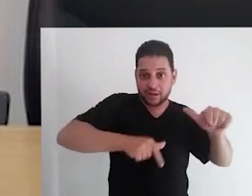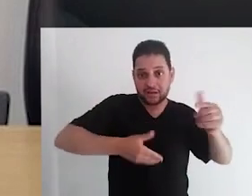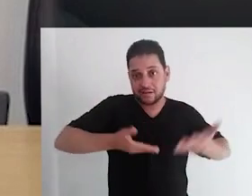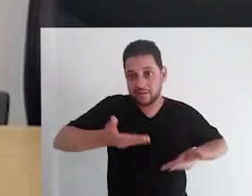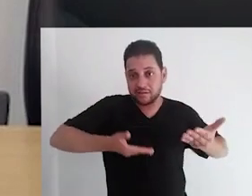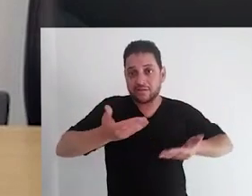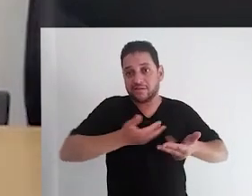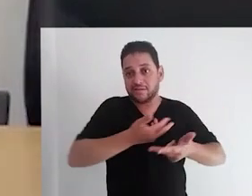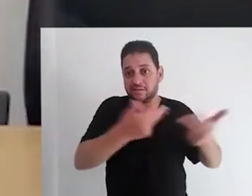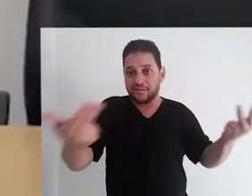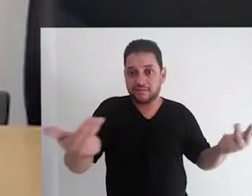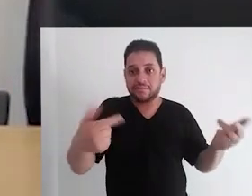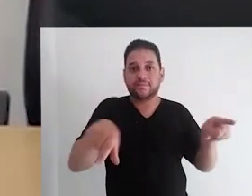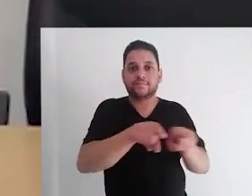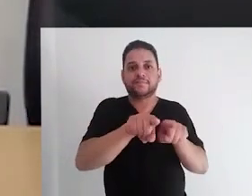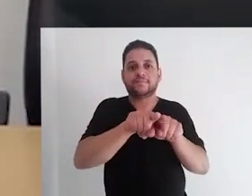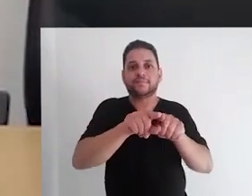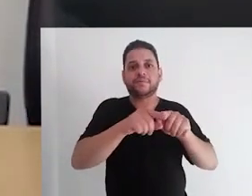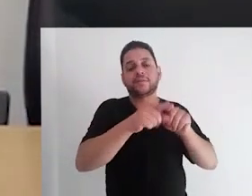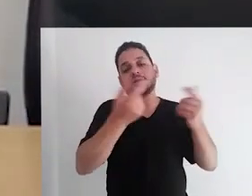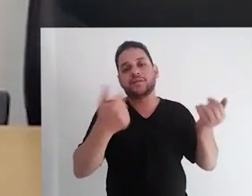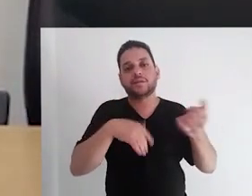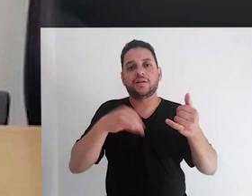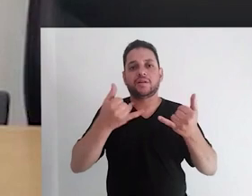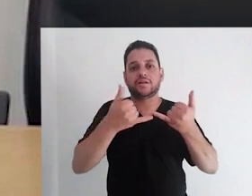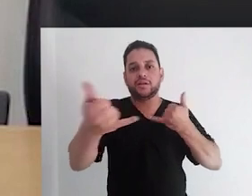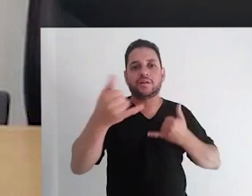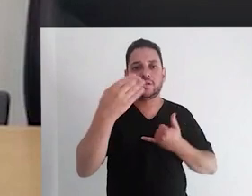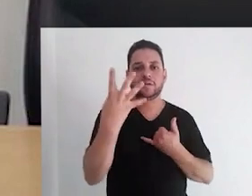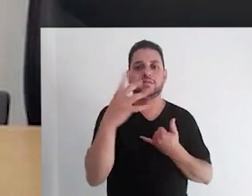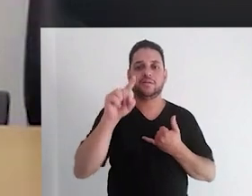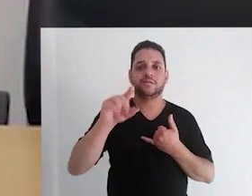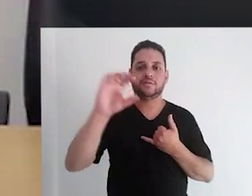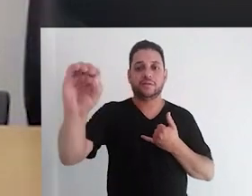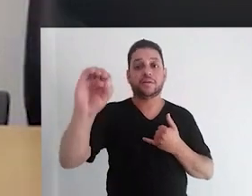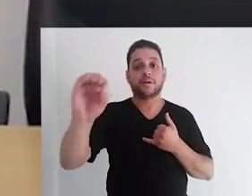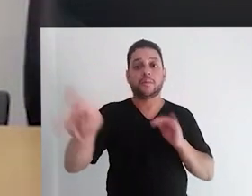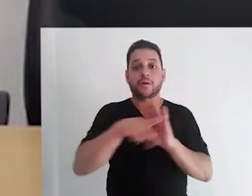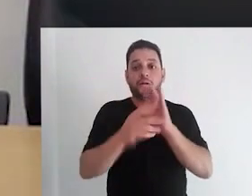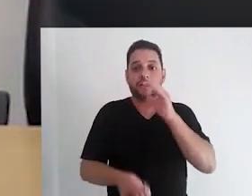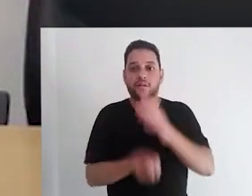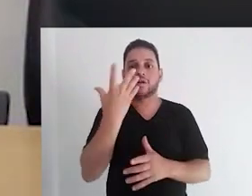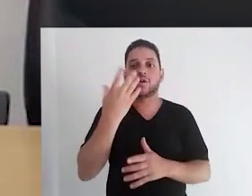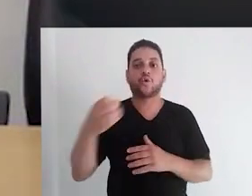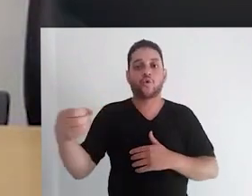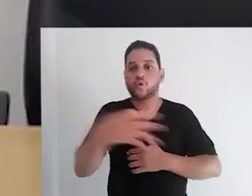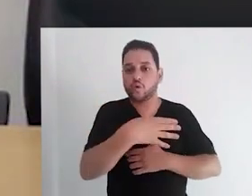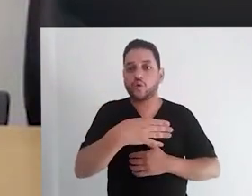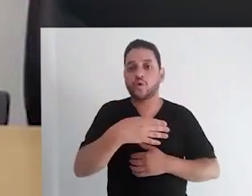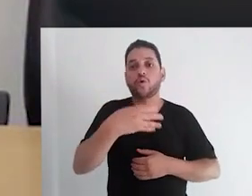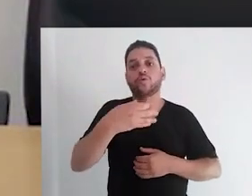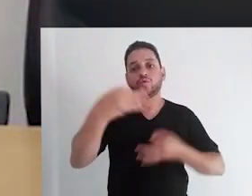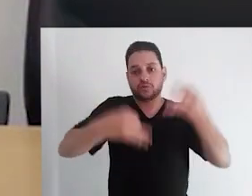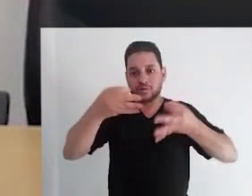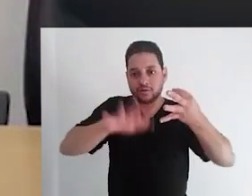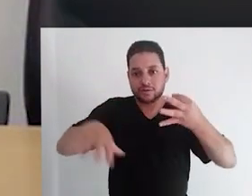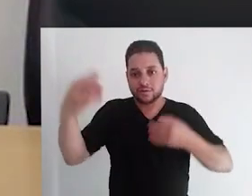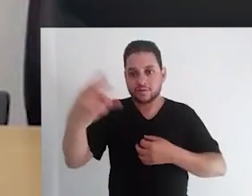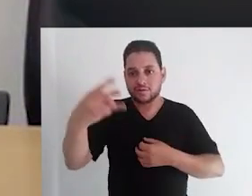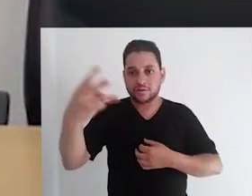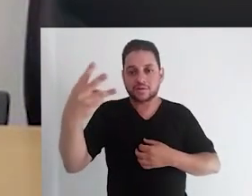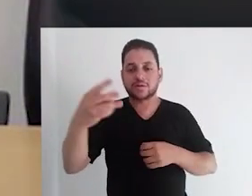temos a Rede 4.0, que é um projeto inovador da Justiça Federal da Terceira Região, que é de